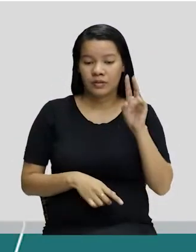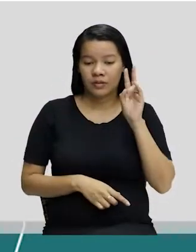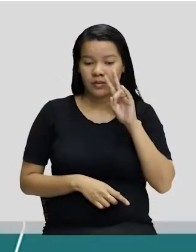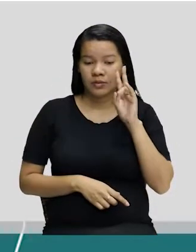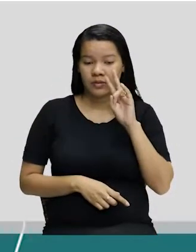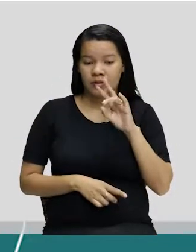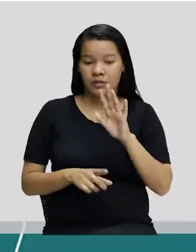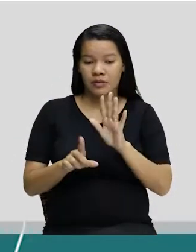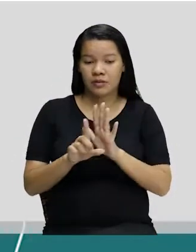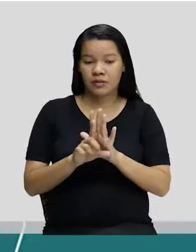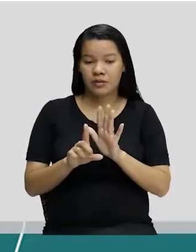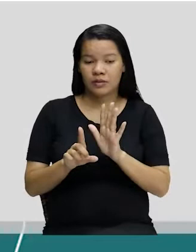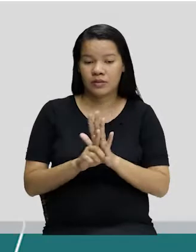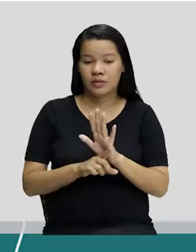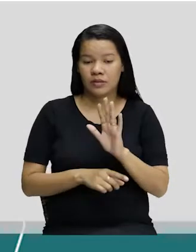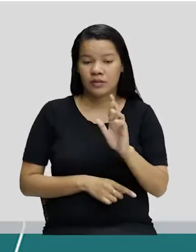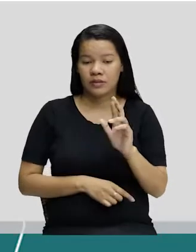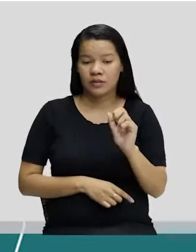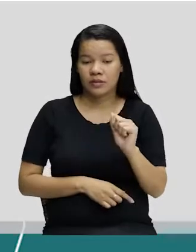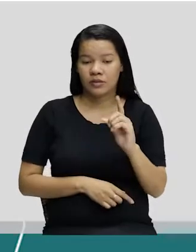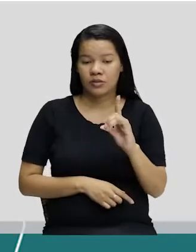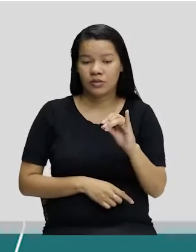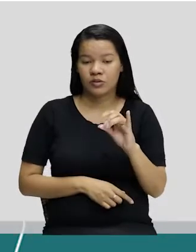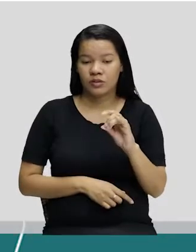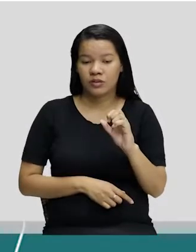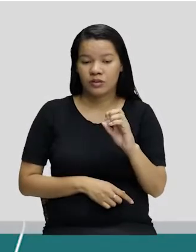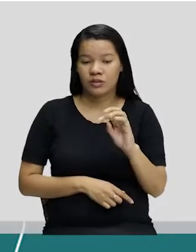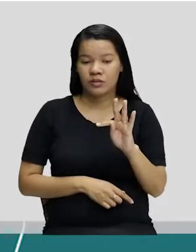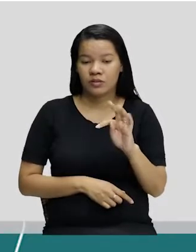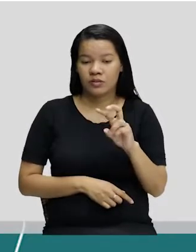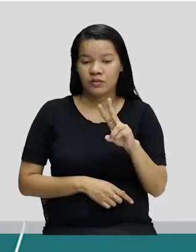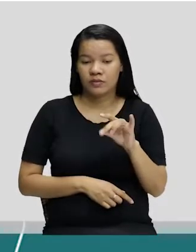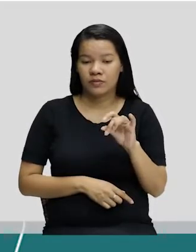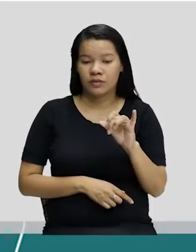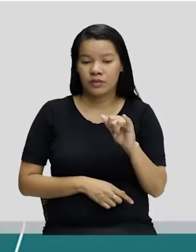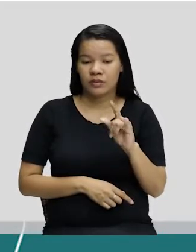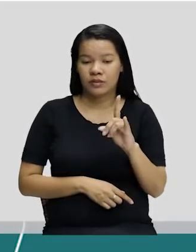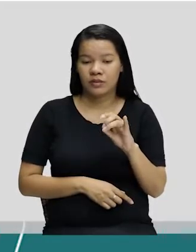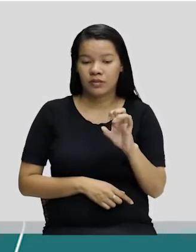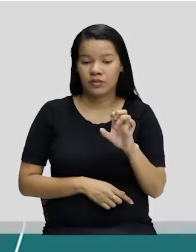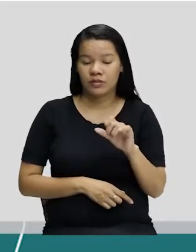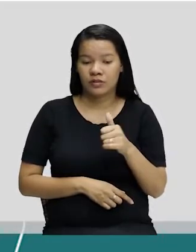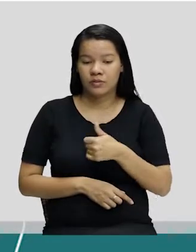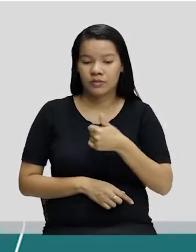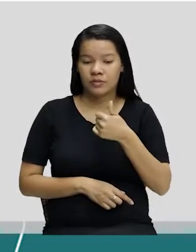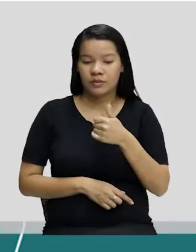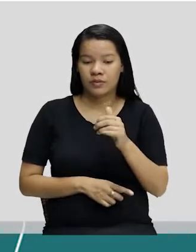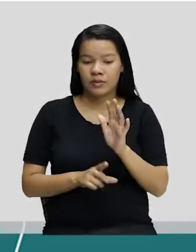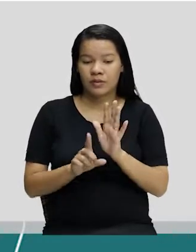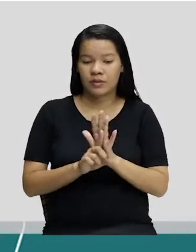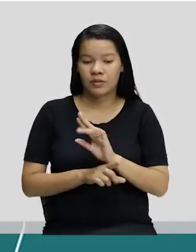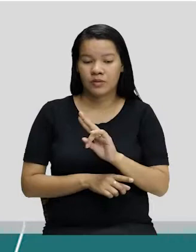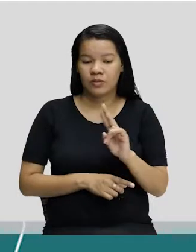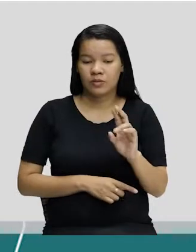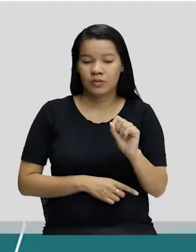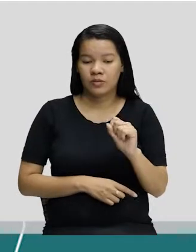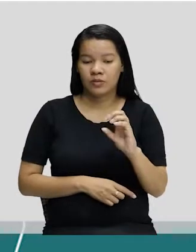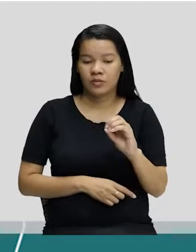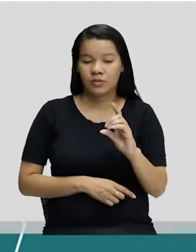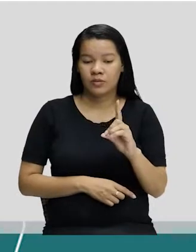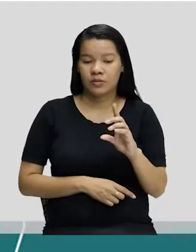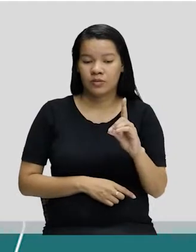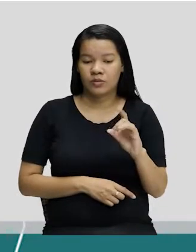leis da radioatividade. A primeira lei, a lei de Soddy, que está relacionada com a emissão de